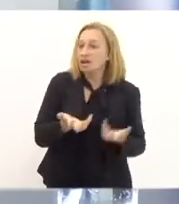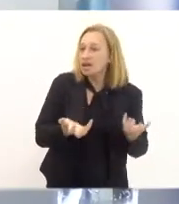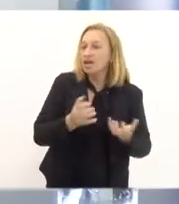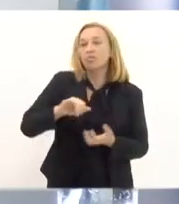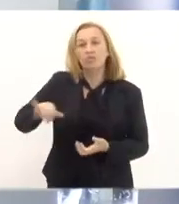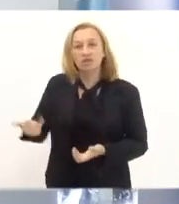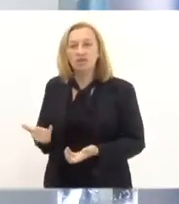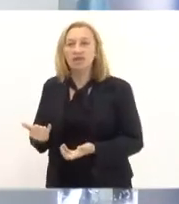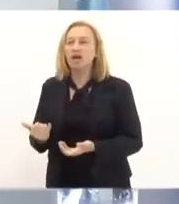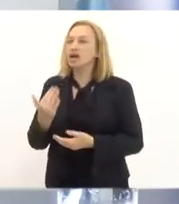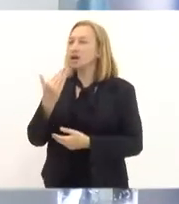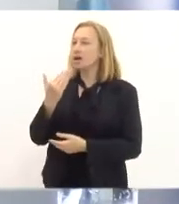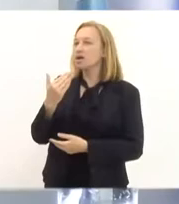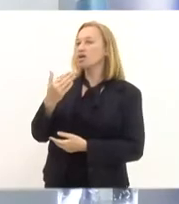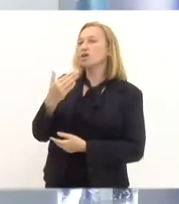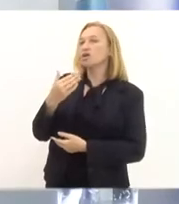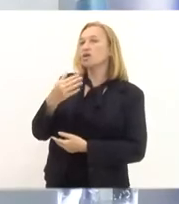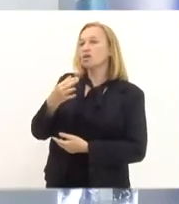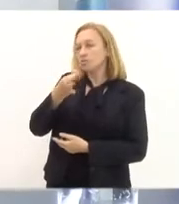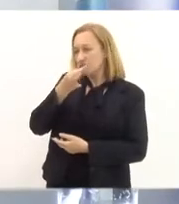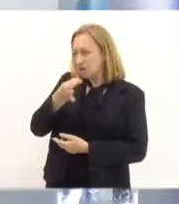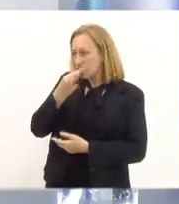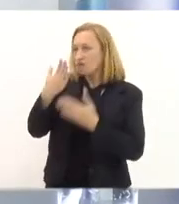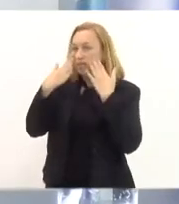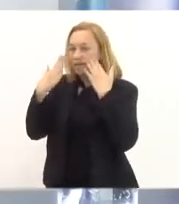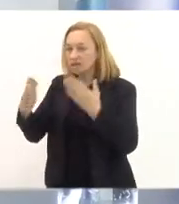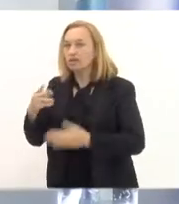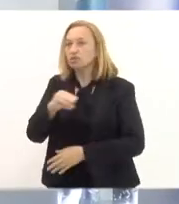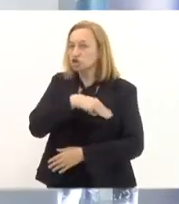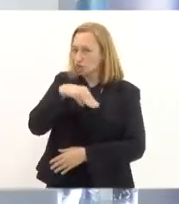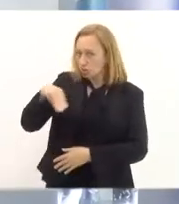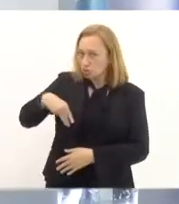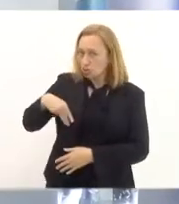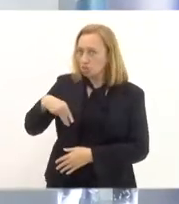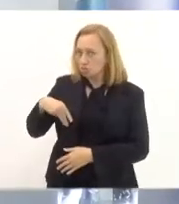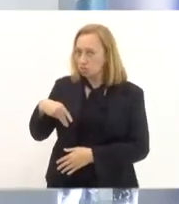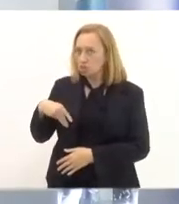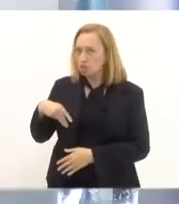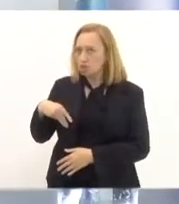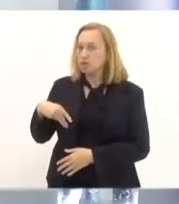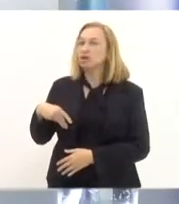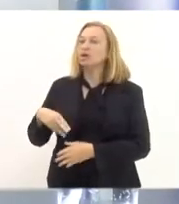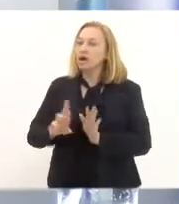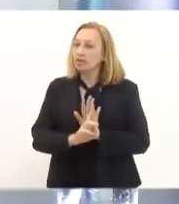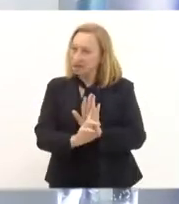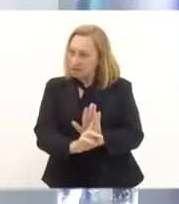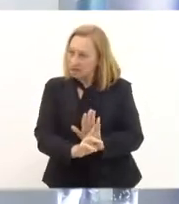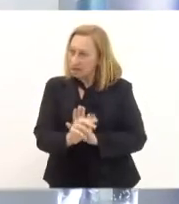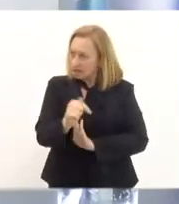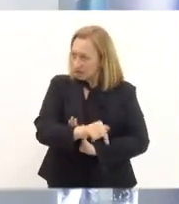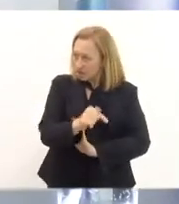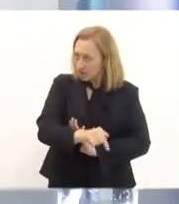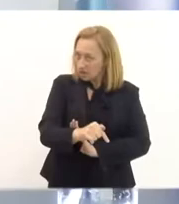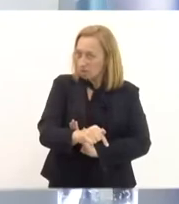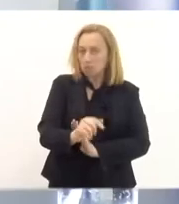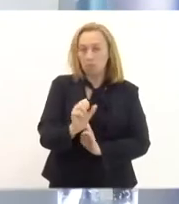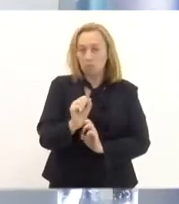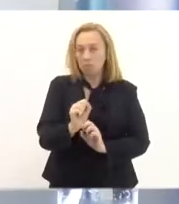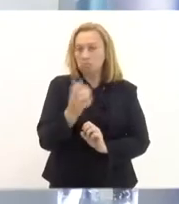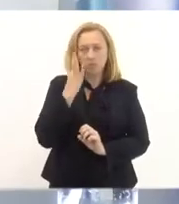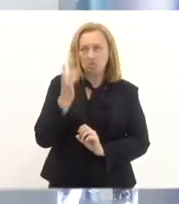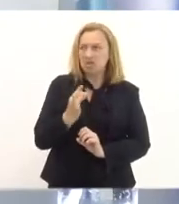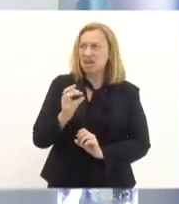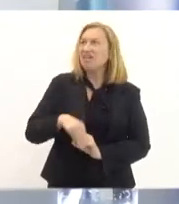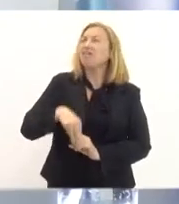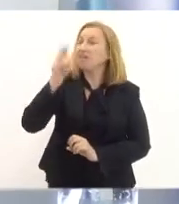aproveitar para dizer que a sugestão que foi apresentado aos serviços do Ministério Público teme ter a representação pode ser o Eduardo eu não sei quem